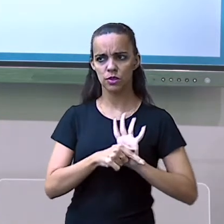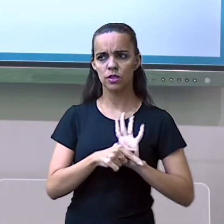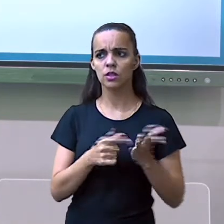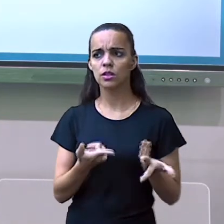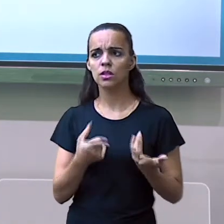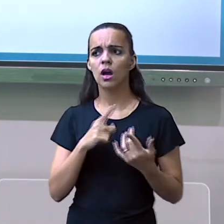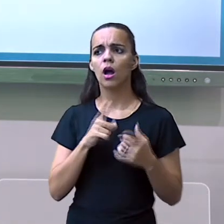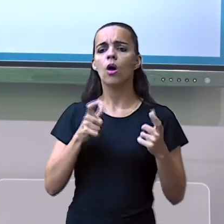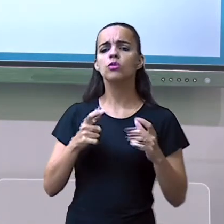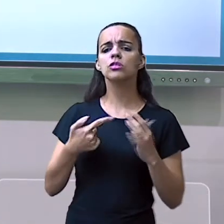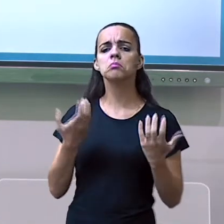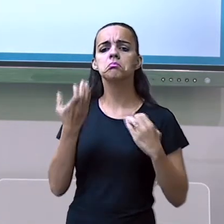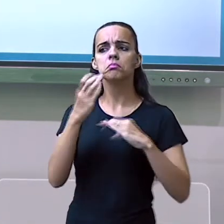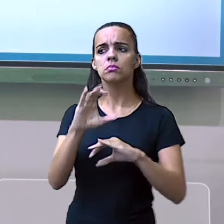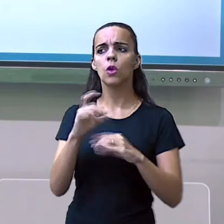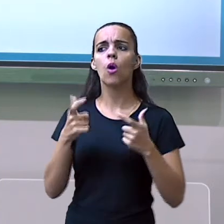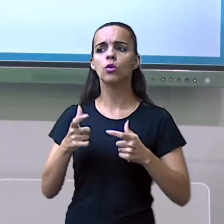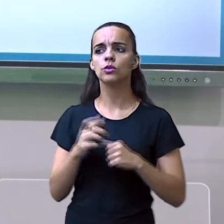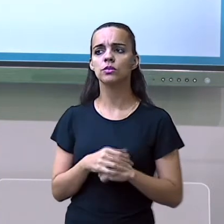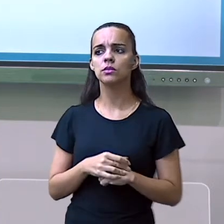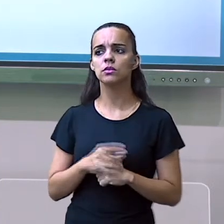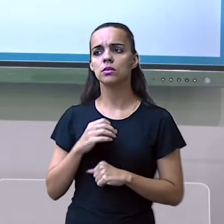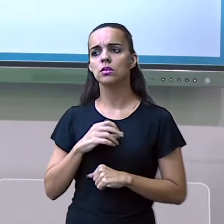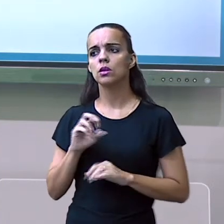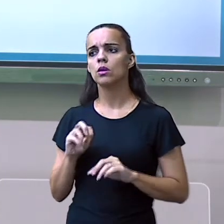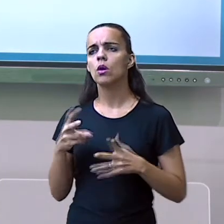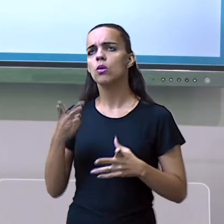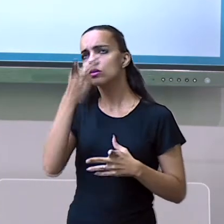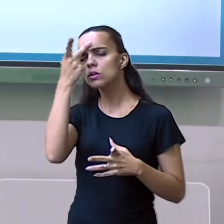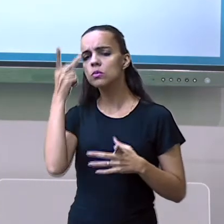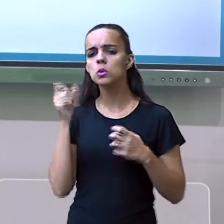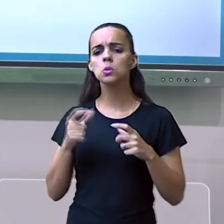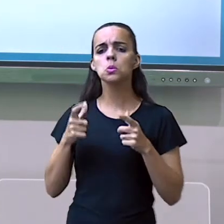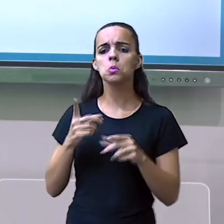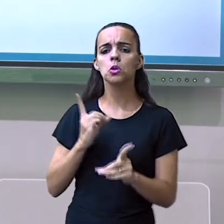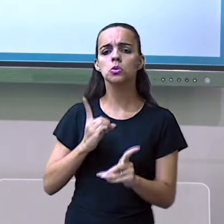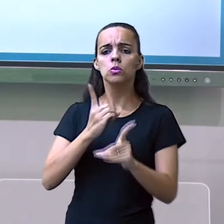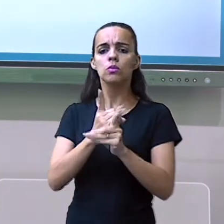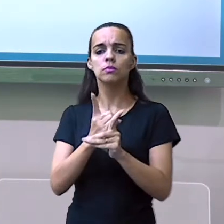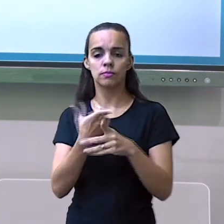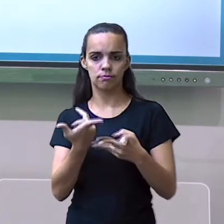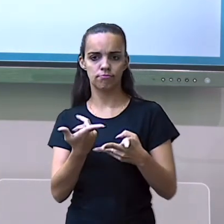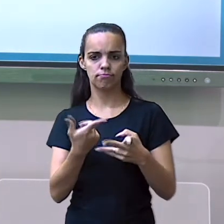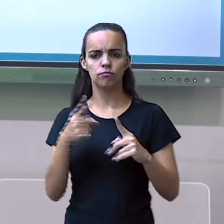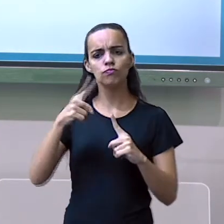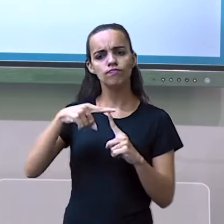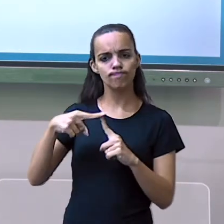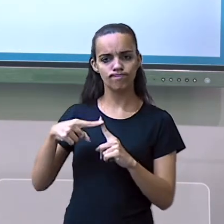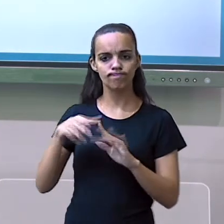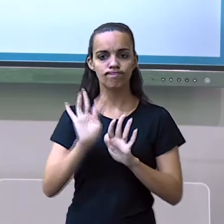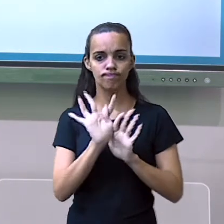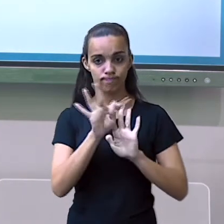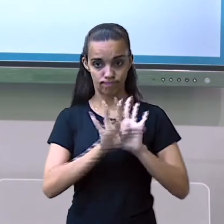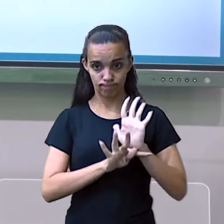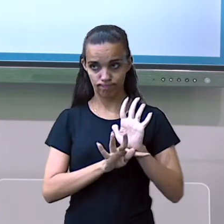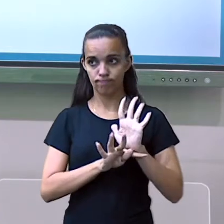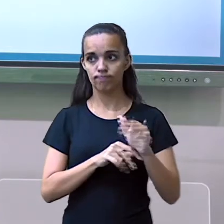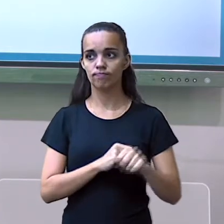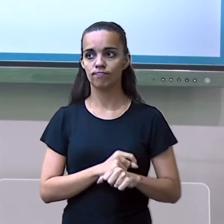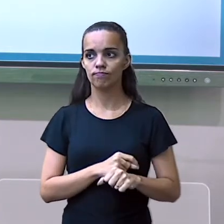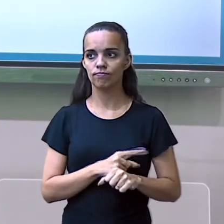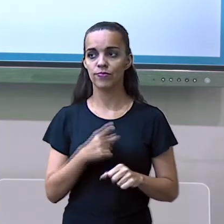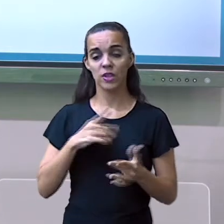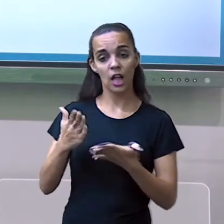ele é publicado? Isto é, onde as pessoas poderiam encontrar esse tipo de texto?